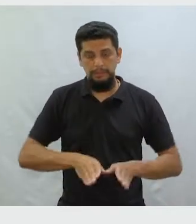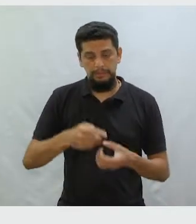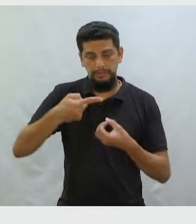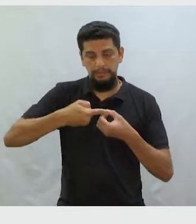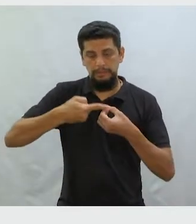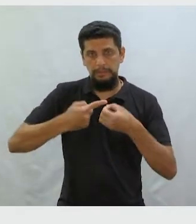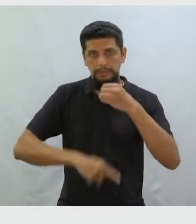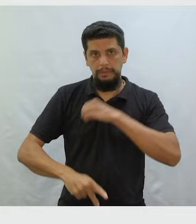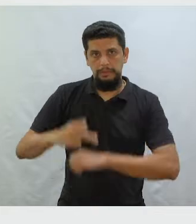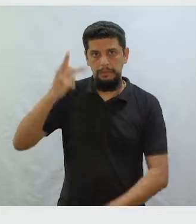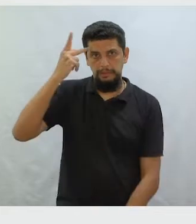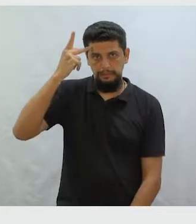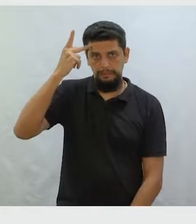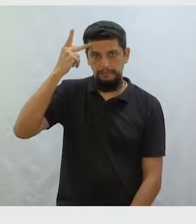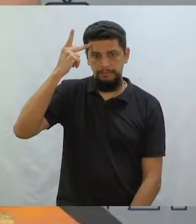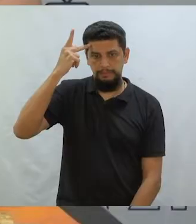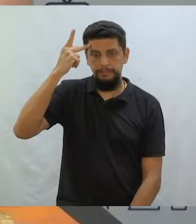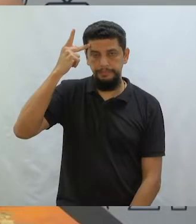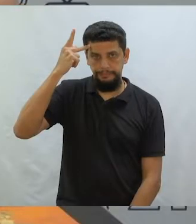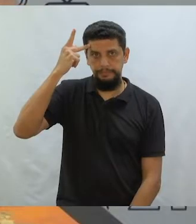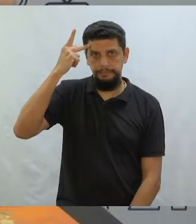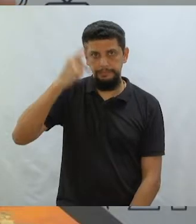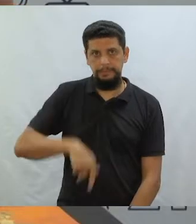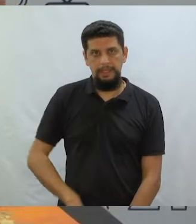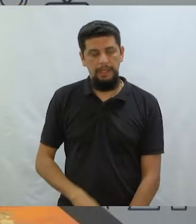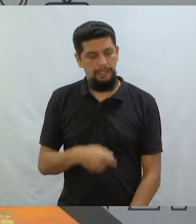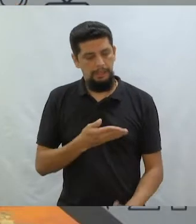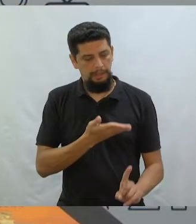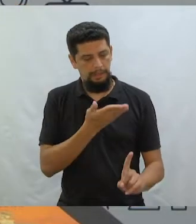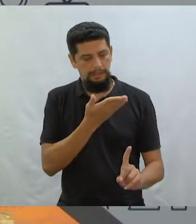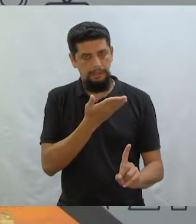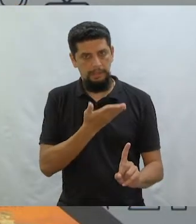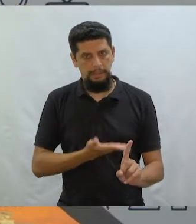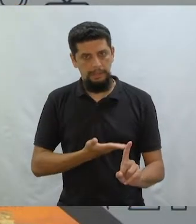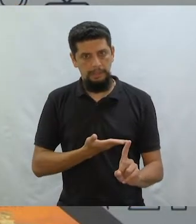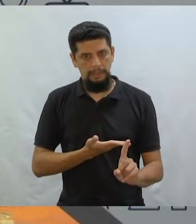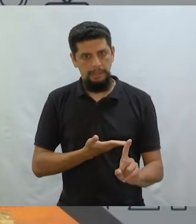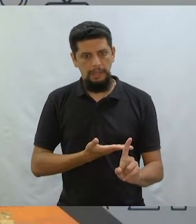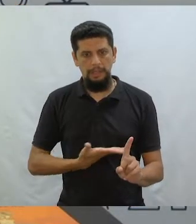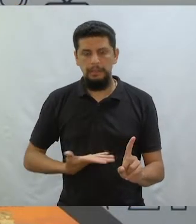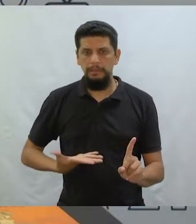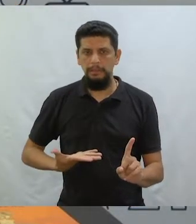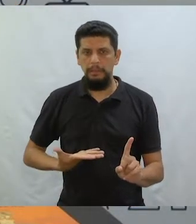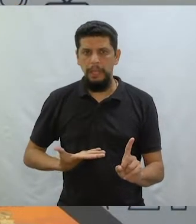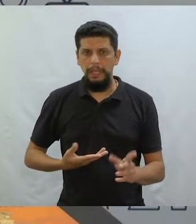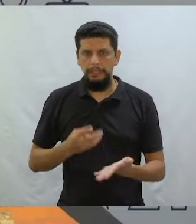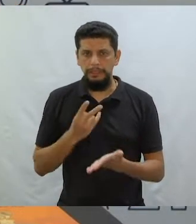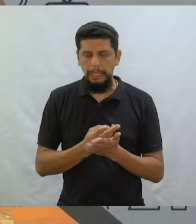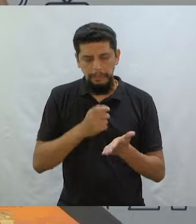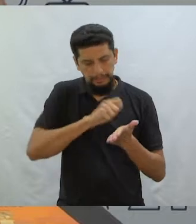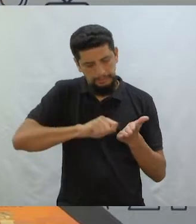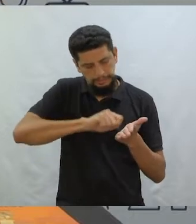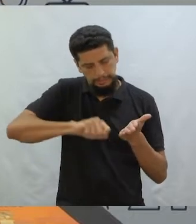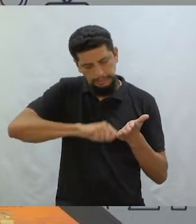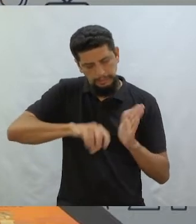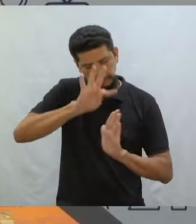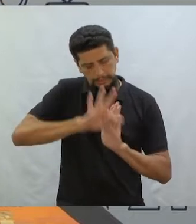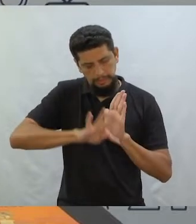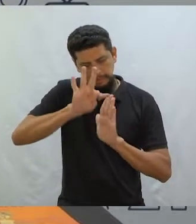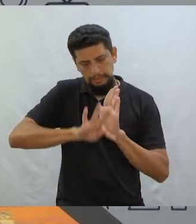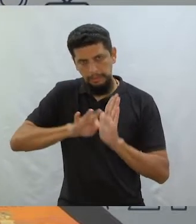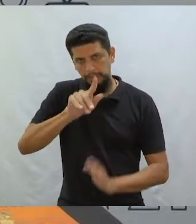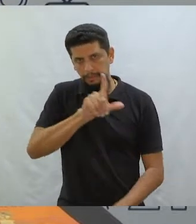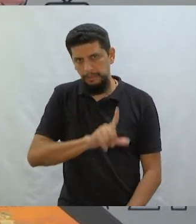São Paulo Então ela nasceu em São Paulo e embarcou nas viagens literárias desde